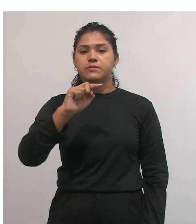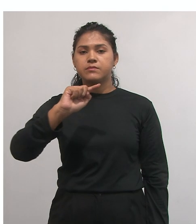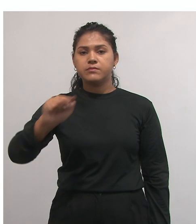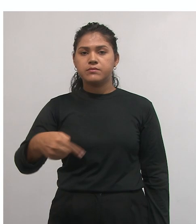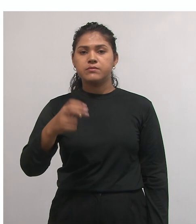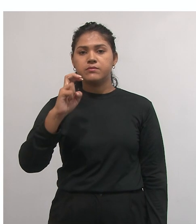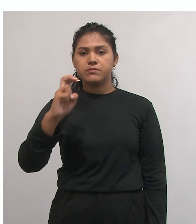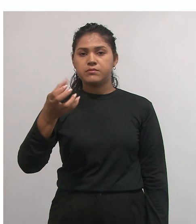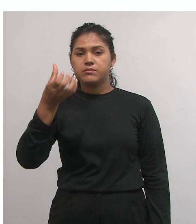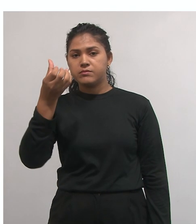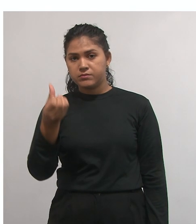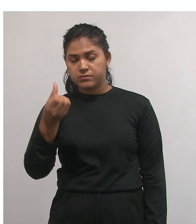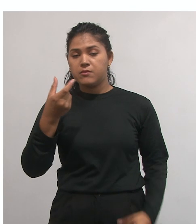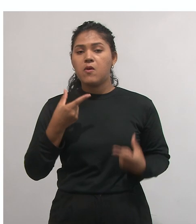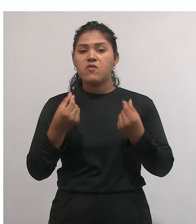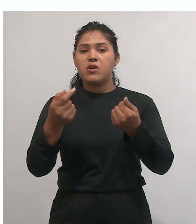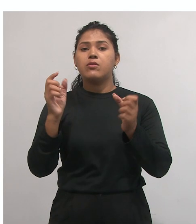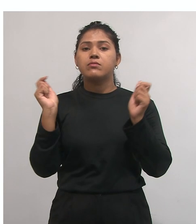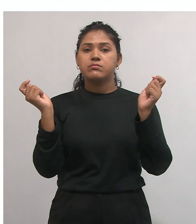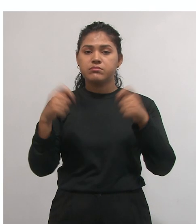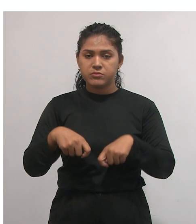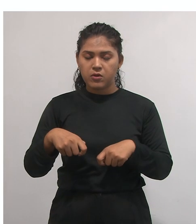do meu produto de R$